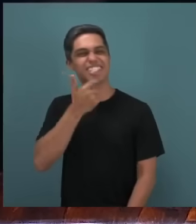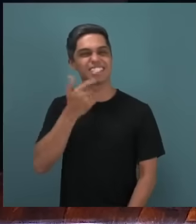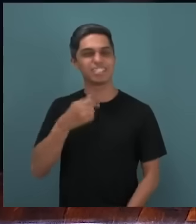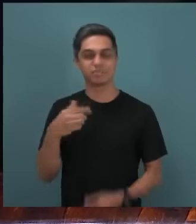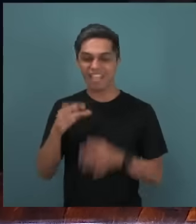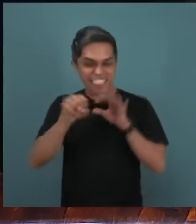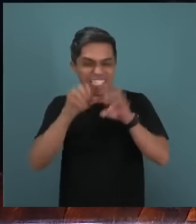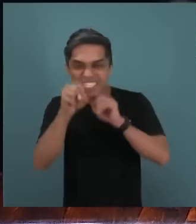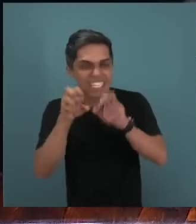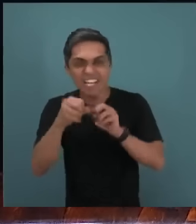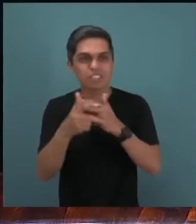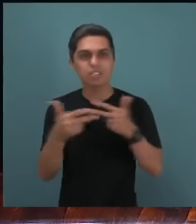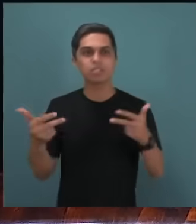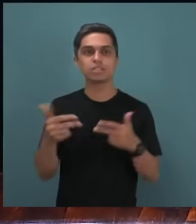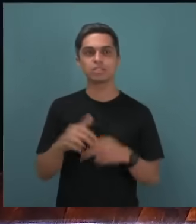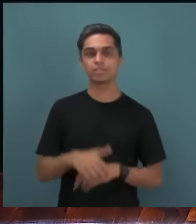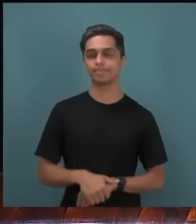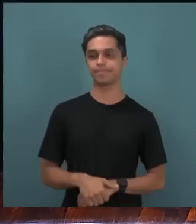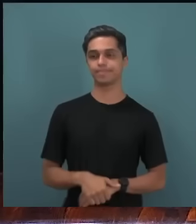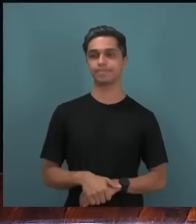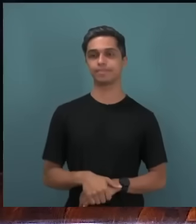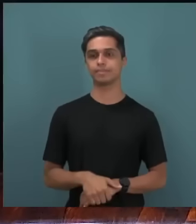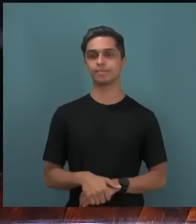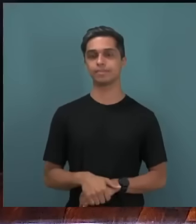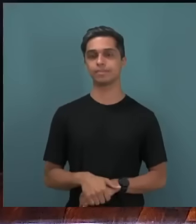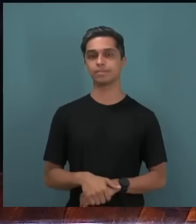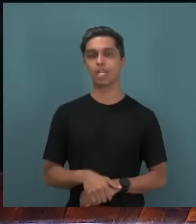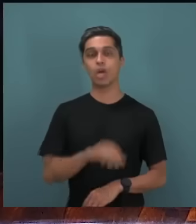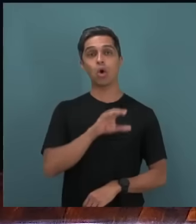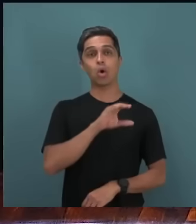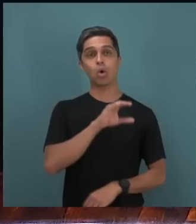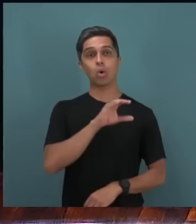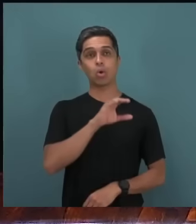é oferecido. O Congresso